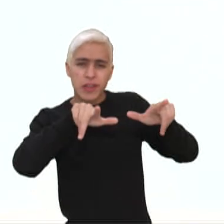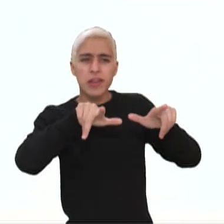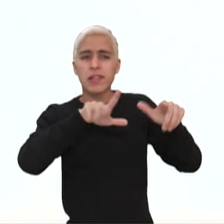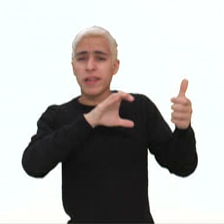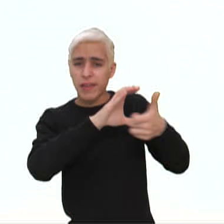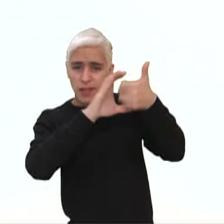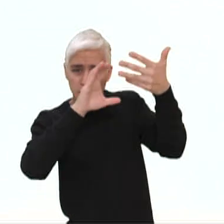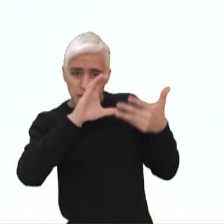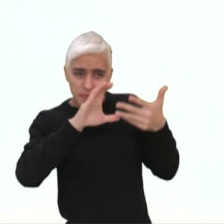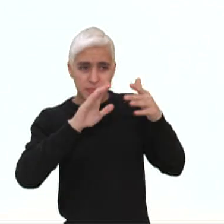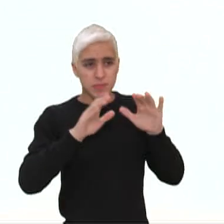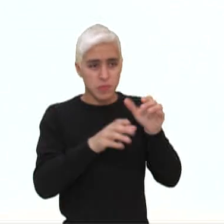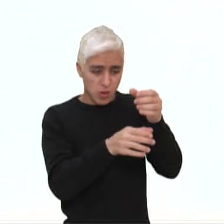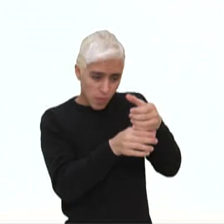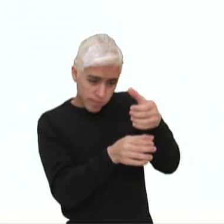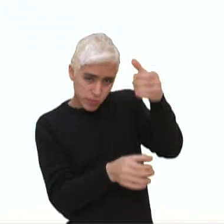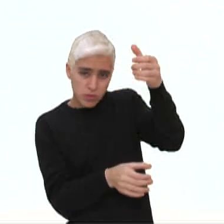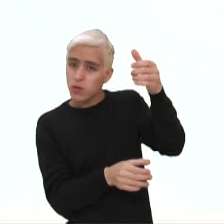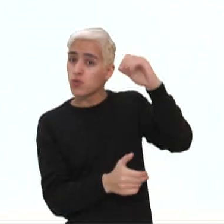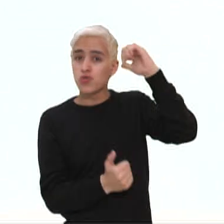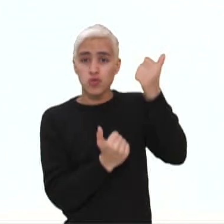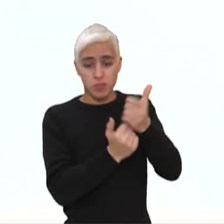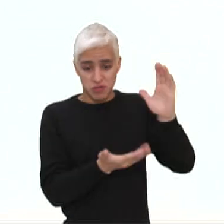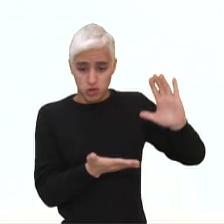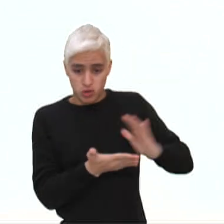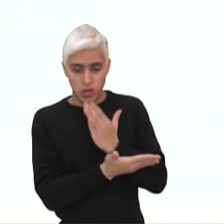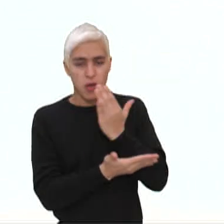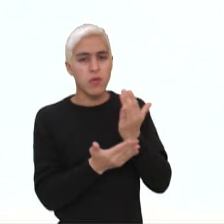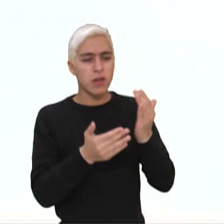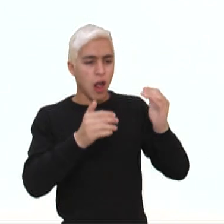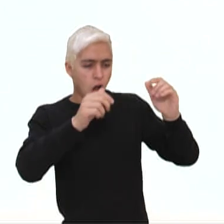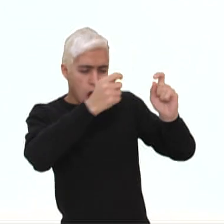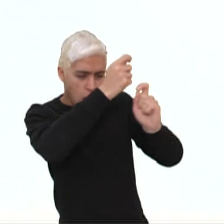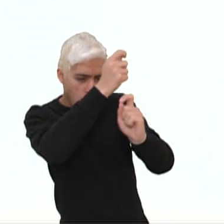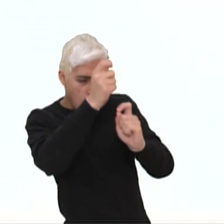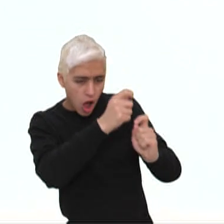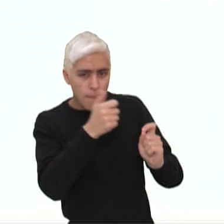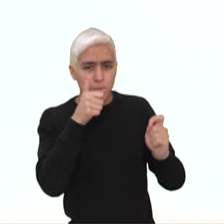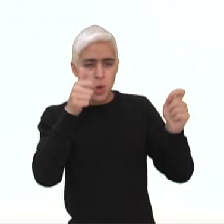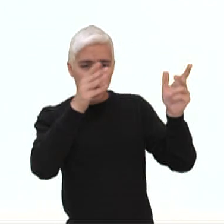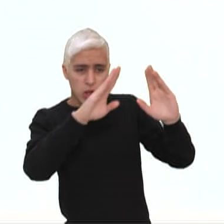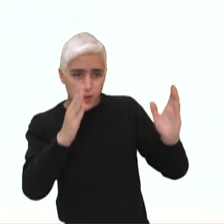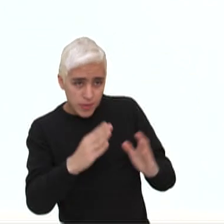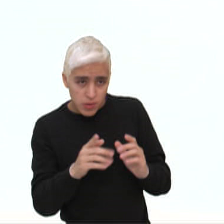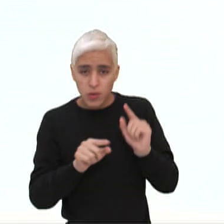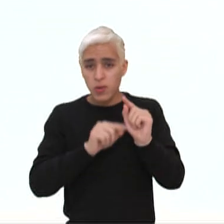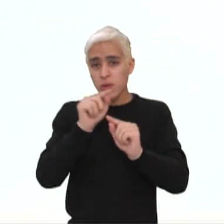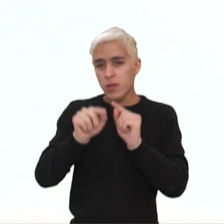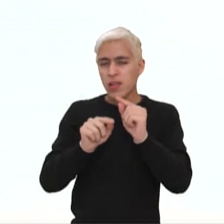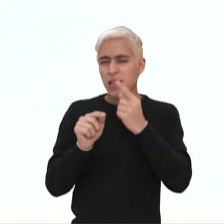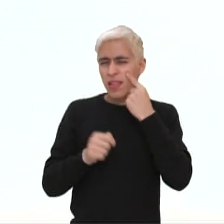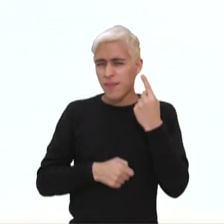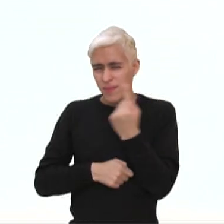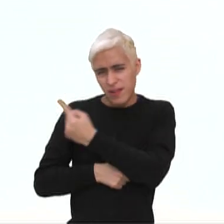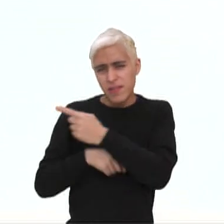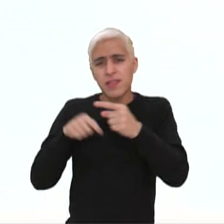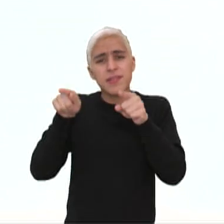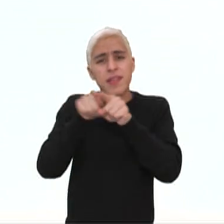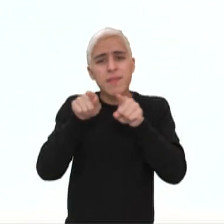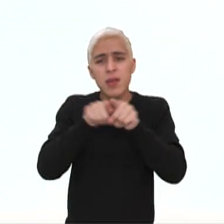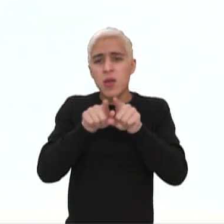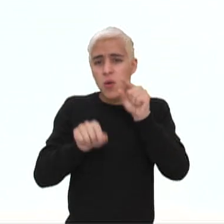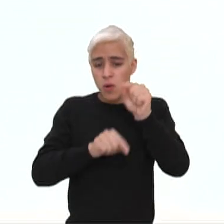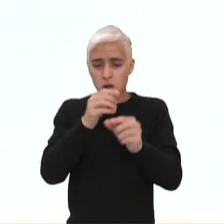a coluna aqui sendo substituída por esculturas de mulheres, certo? E aqui no canto esquerdo você pode perceber que as